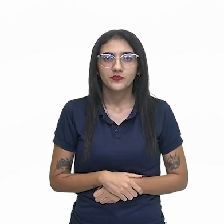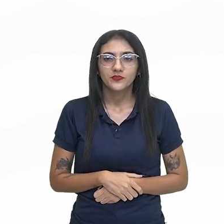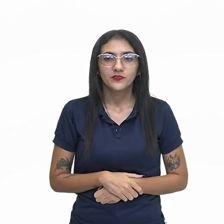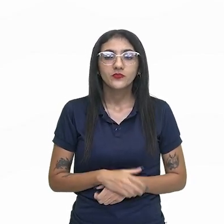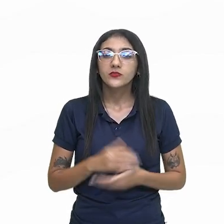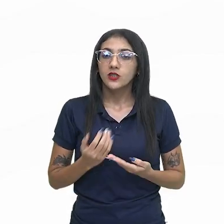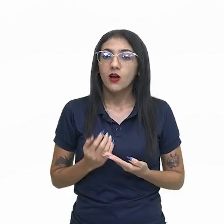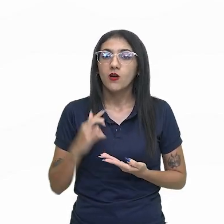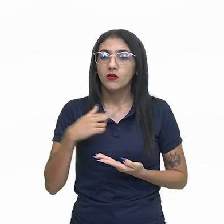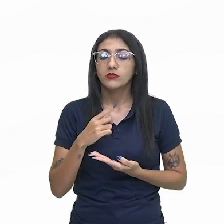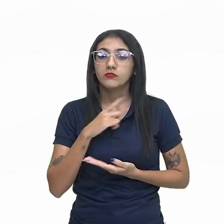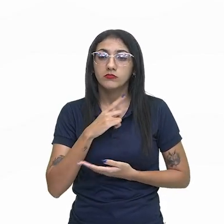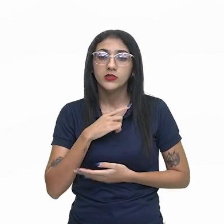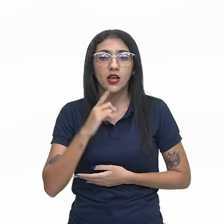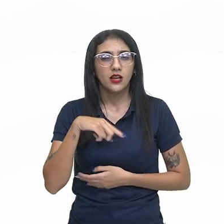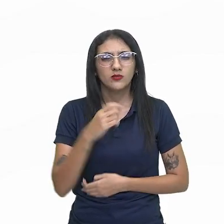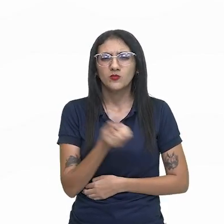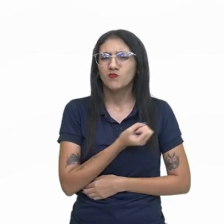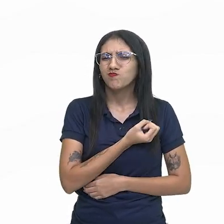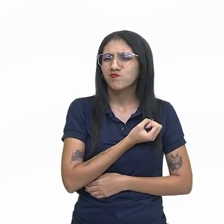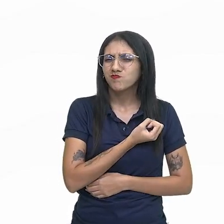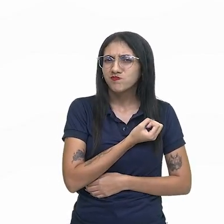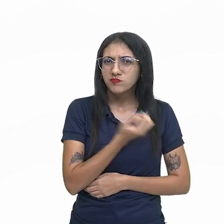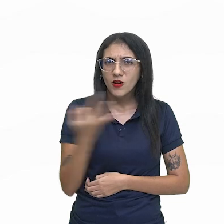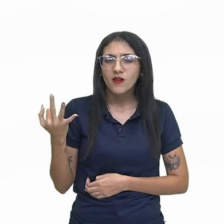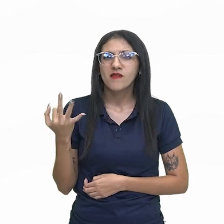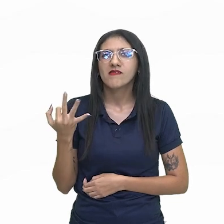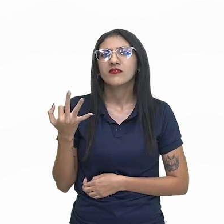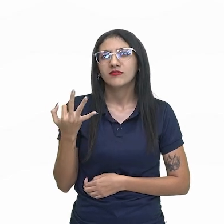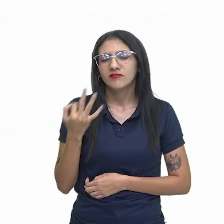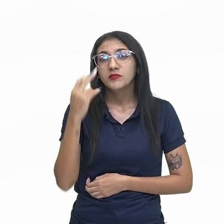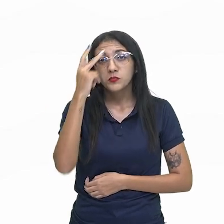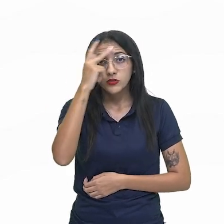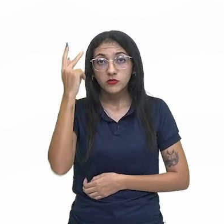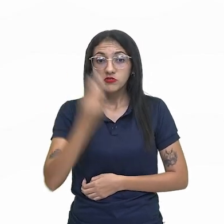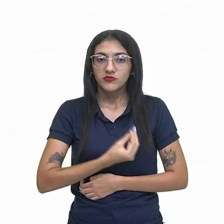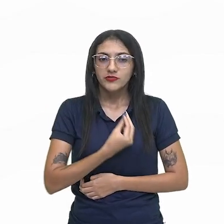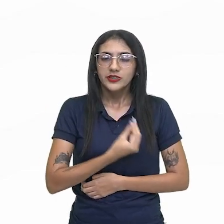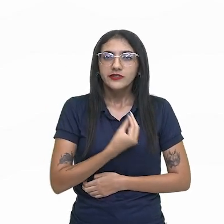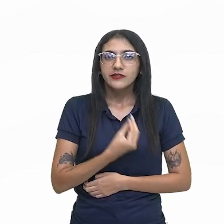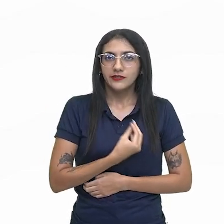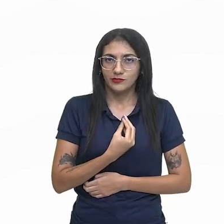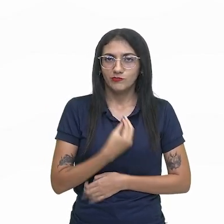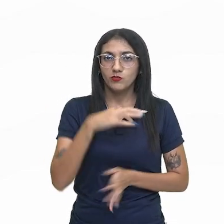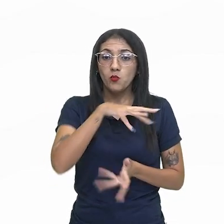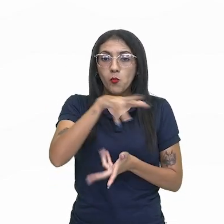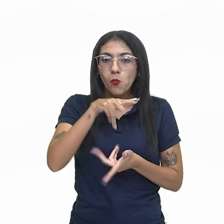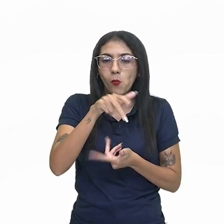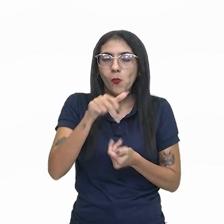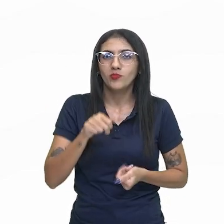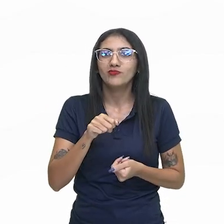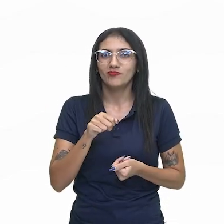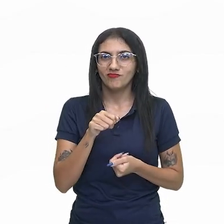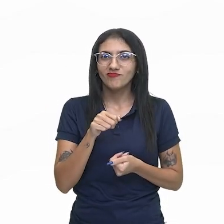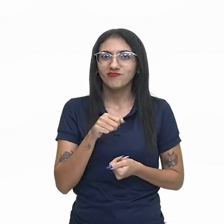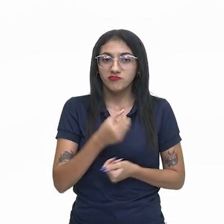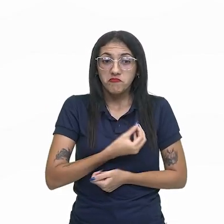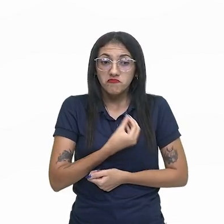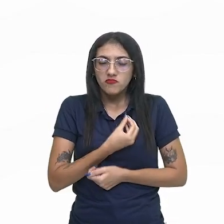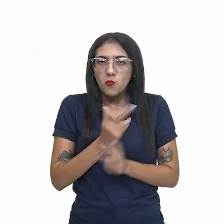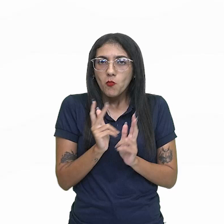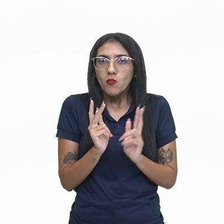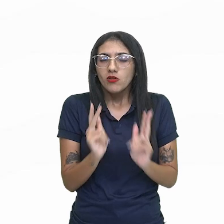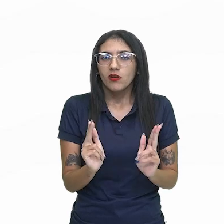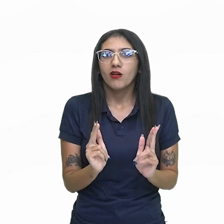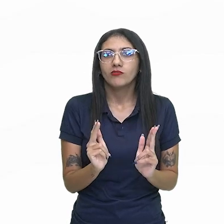quantidade gigantesca de pessoas vivendo nesse exato momento aqui, junto com a gente. Nós não estamos